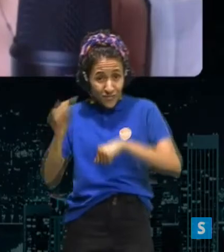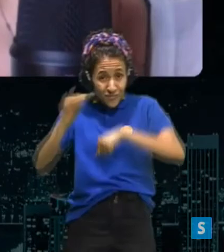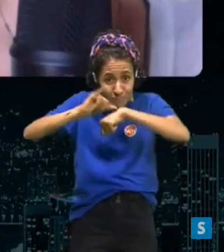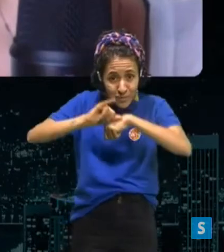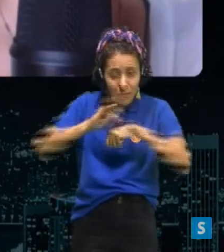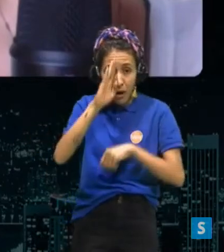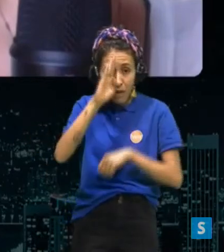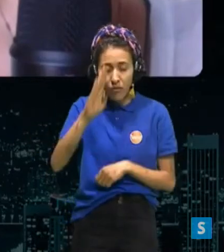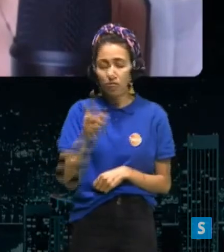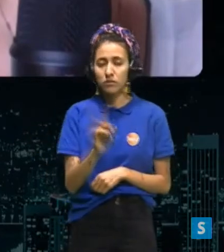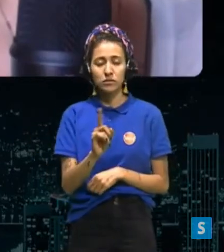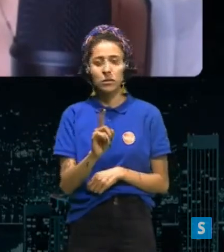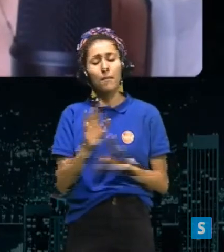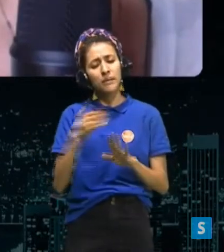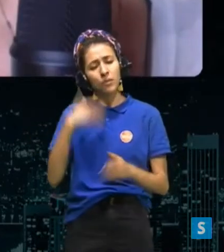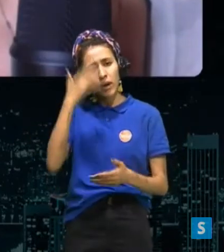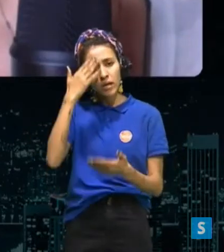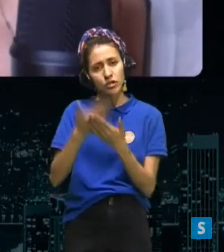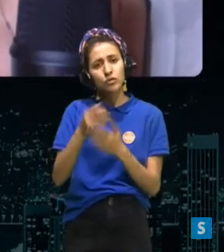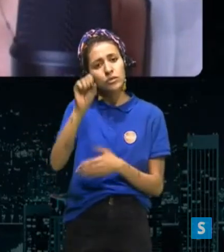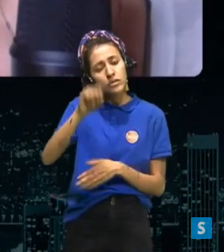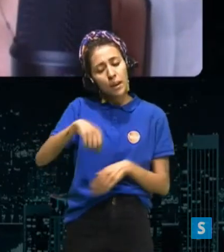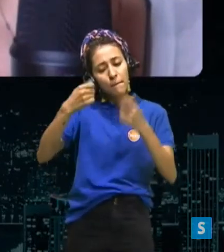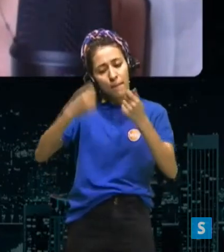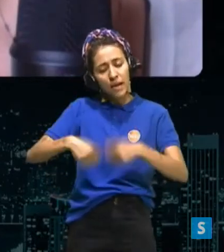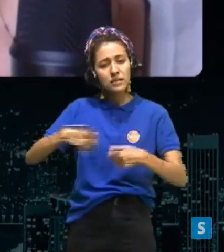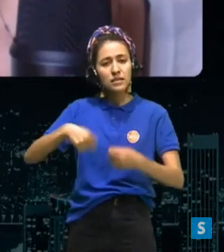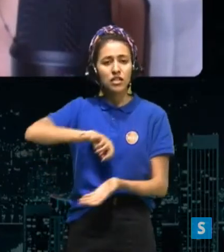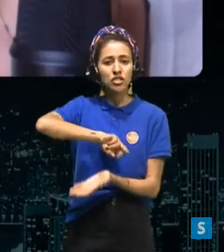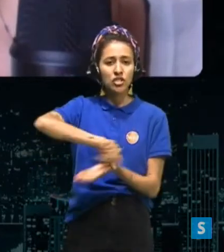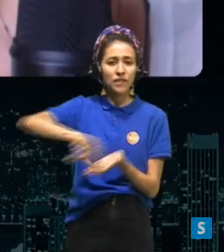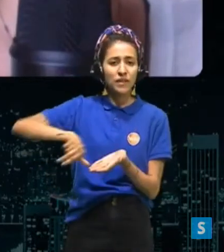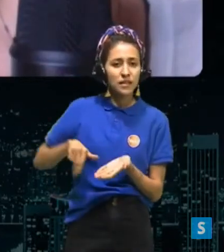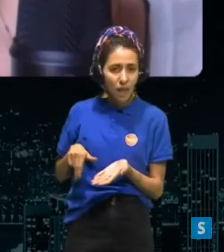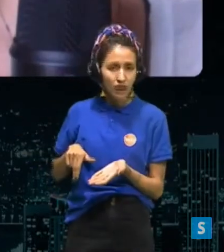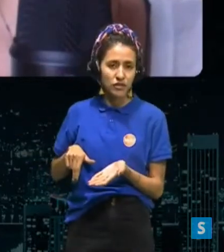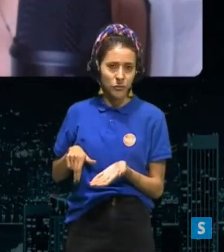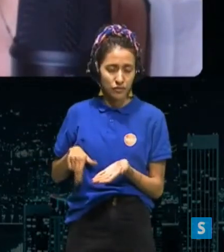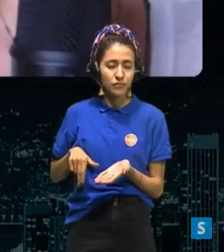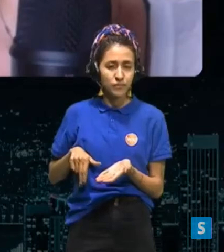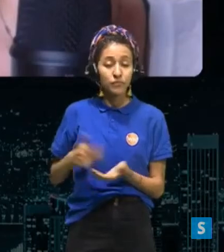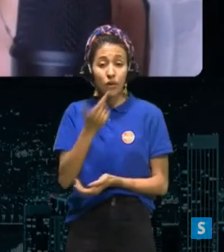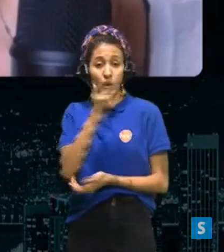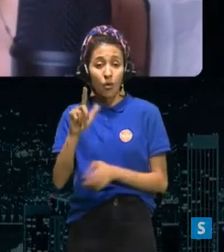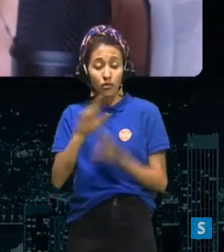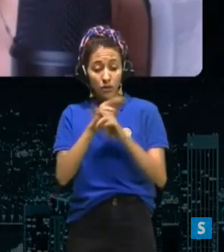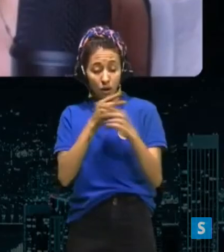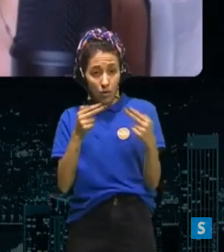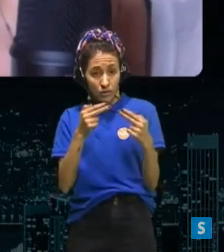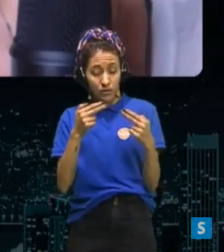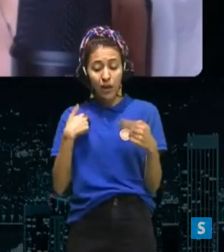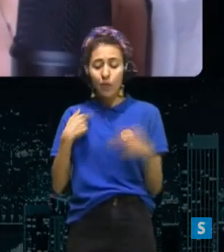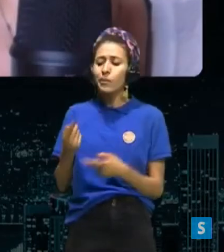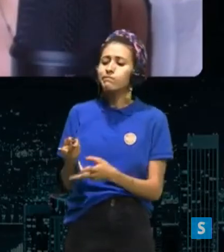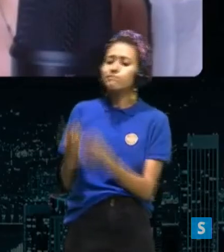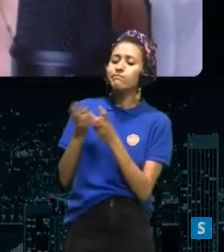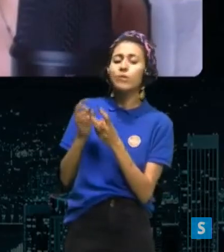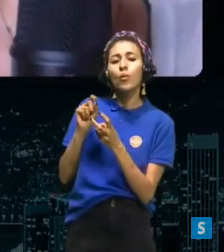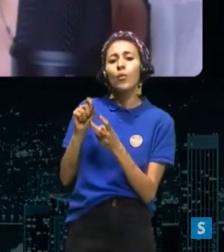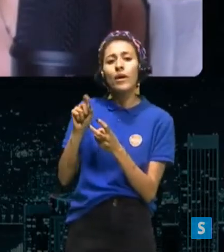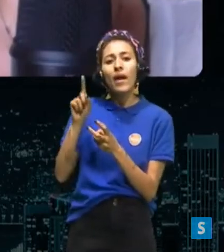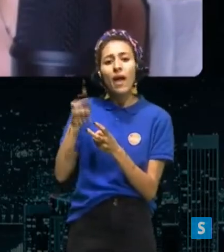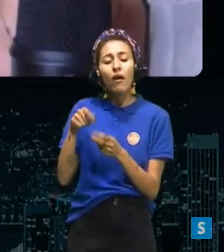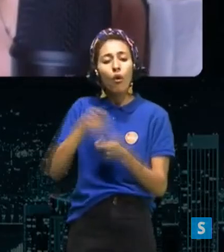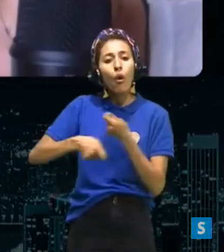Acredite acredita nisso então consumo sustentável também vai acontecer mais através da